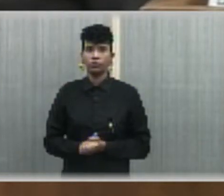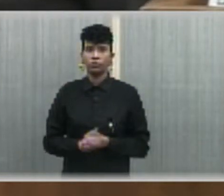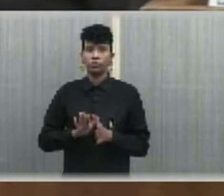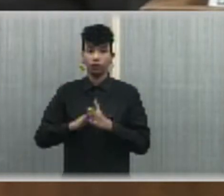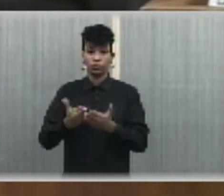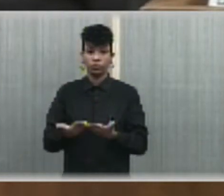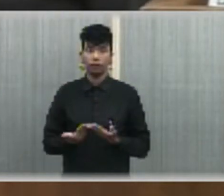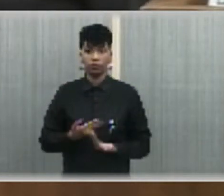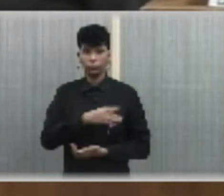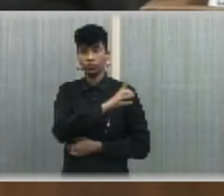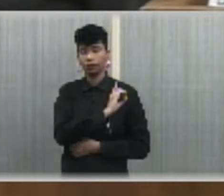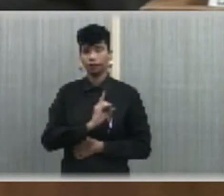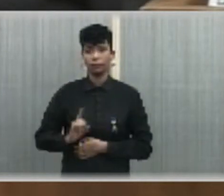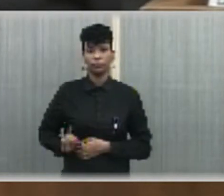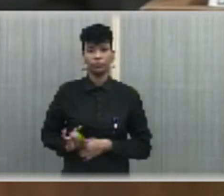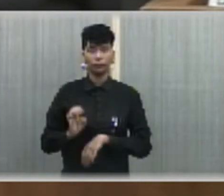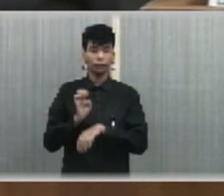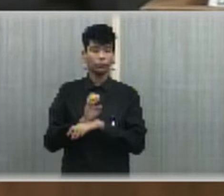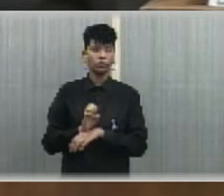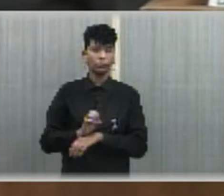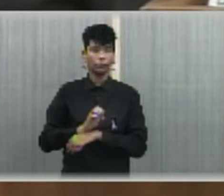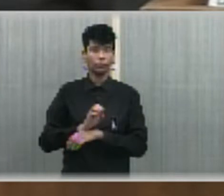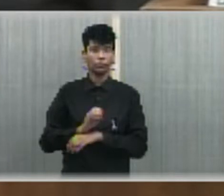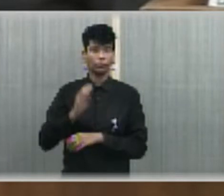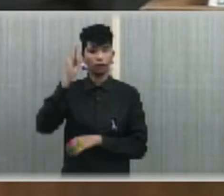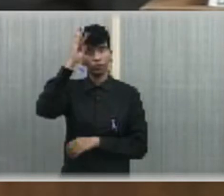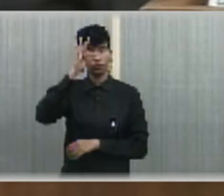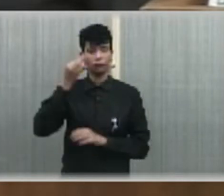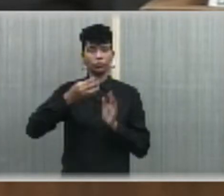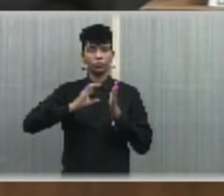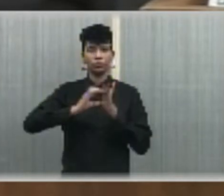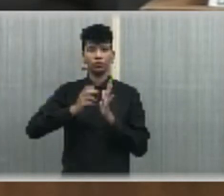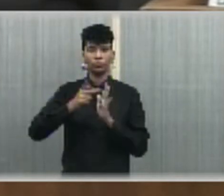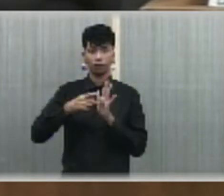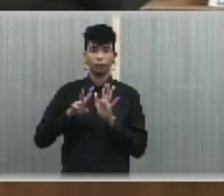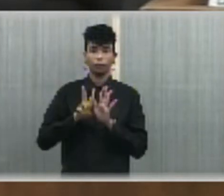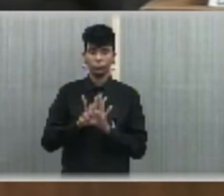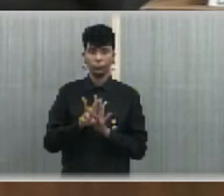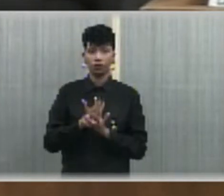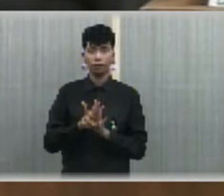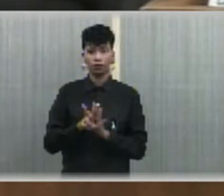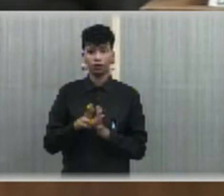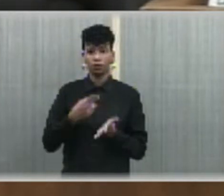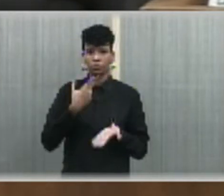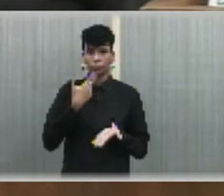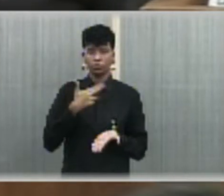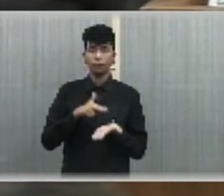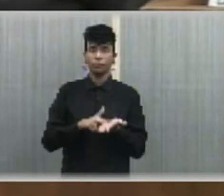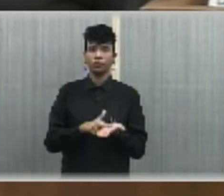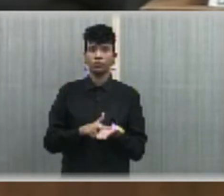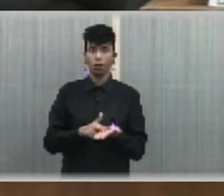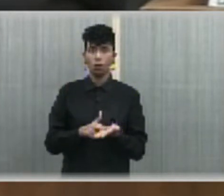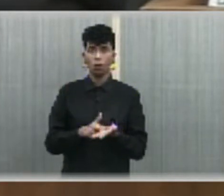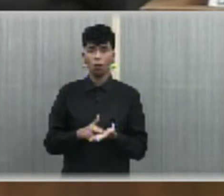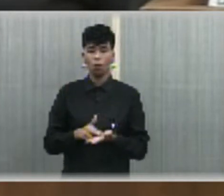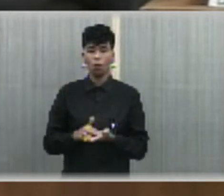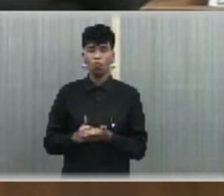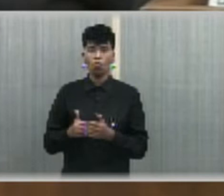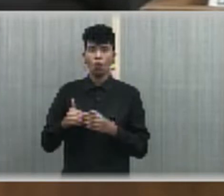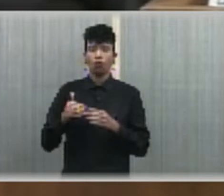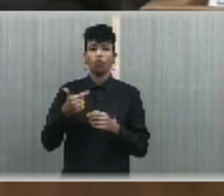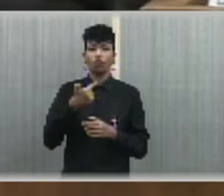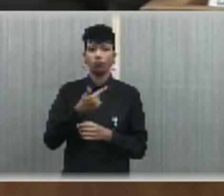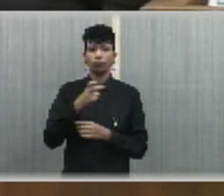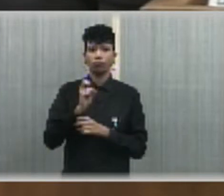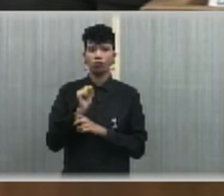Requerimento da deputada estadual Tereza Brito, do Partido Verde. Requer que seja enviado voto de louvor pelos 25